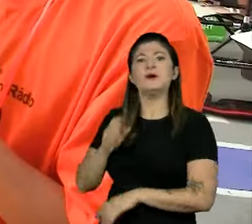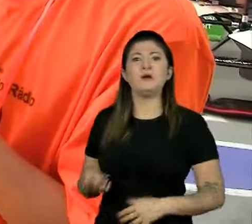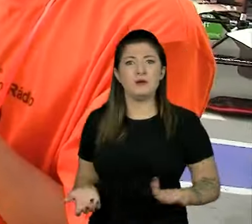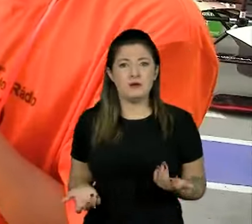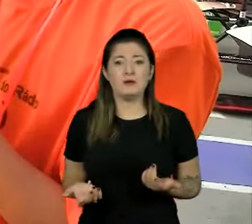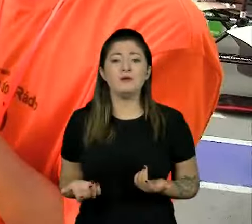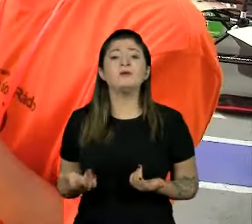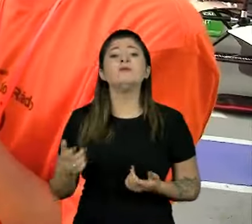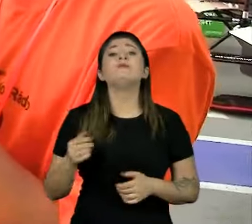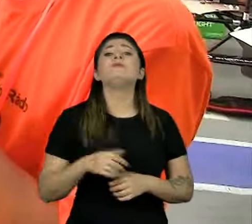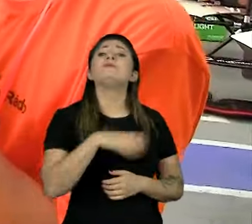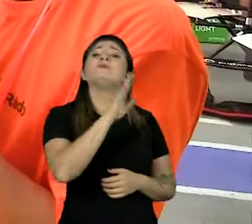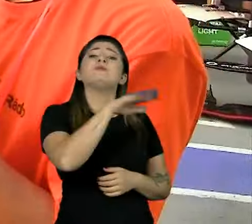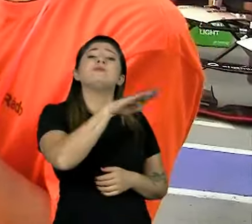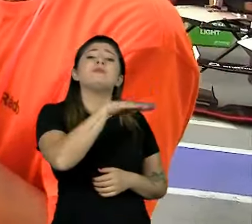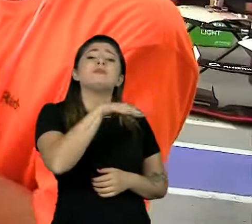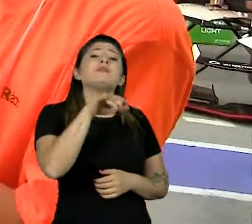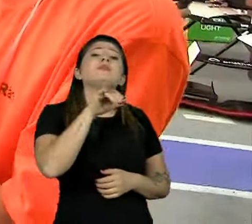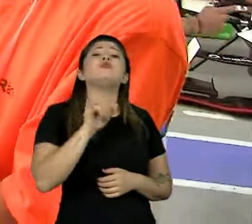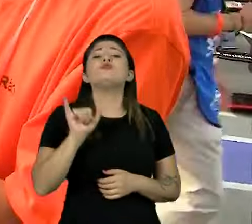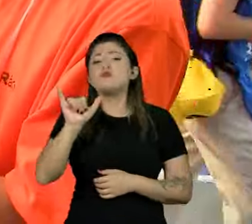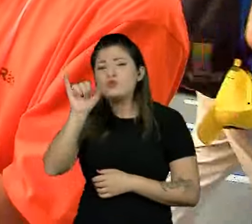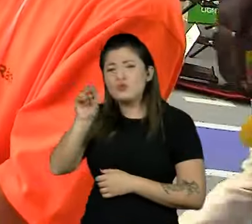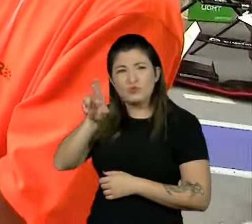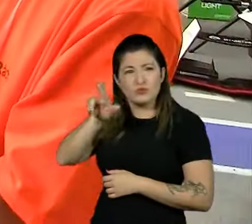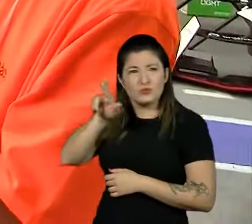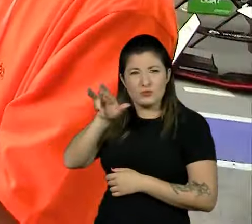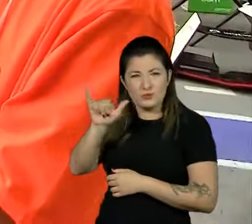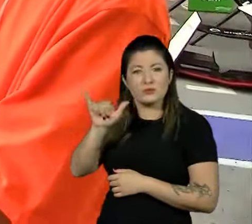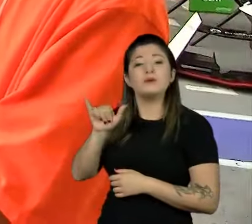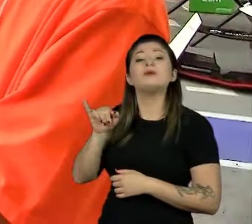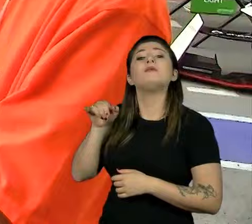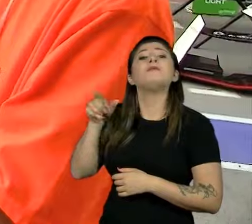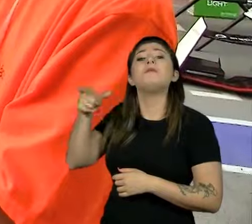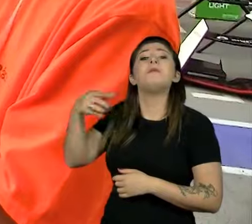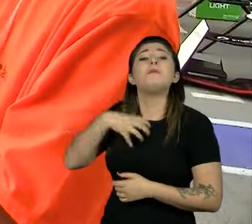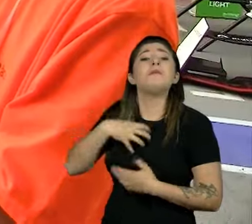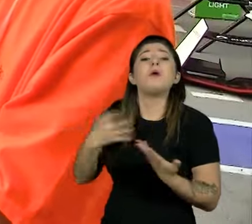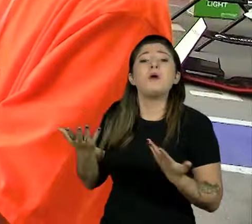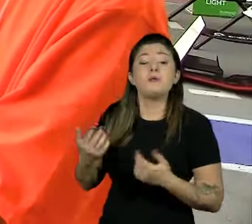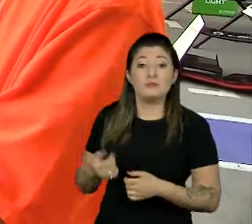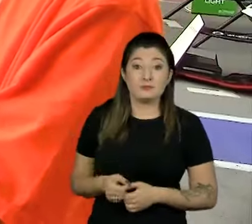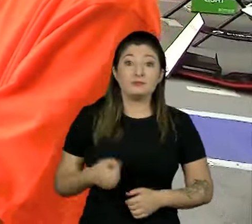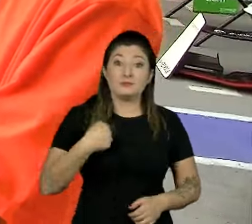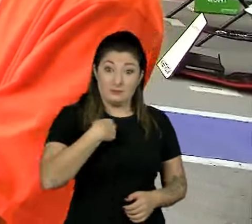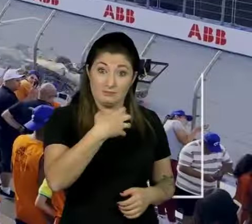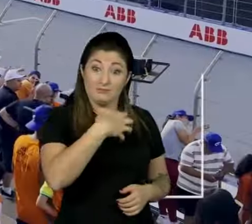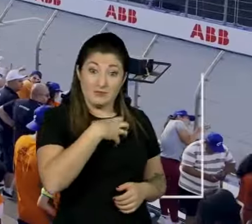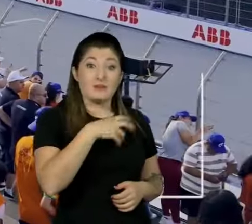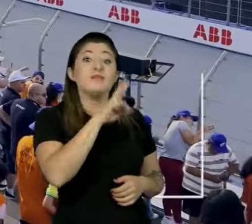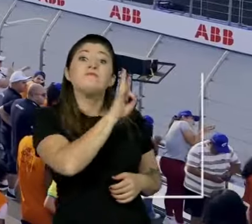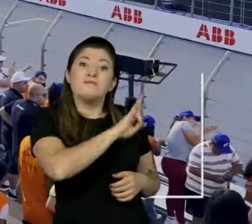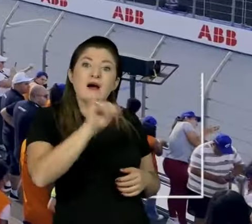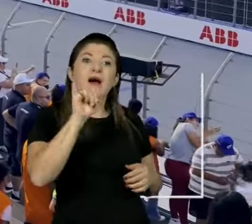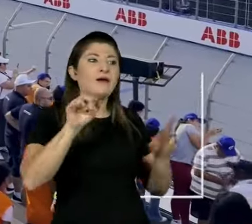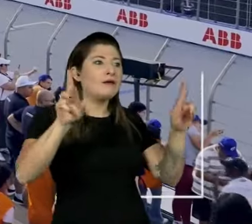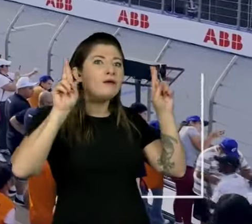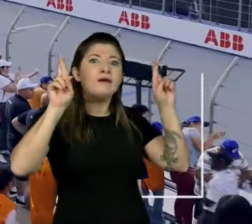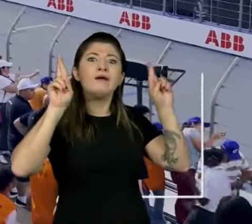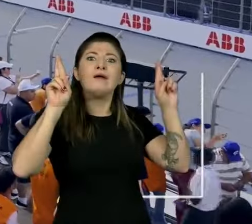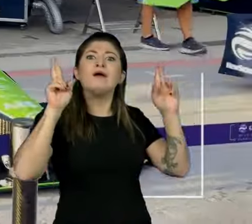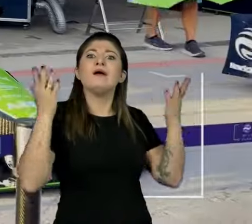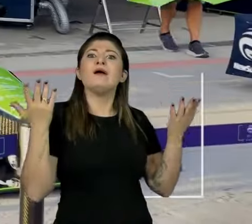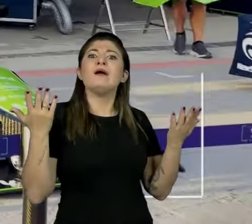Yuri, qual a importância desse evento pra você? Ah, sim. É um evento que vale super a pena vir, já que... É um evento que